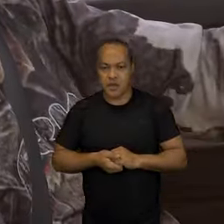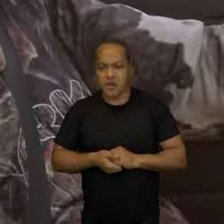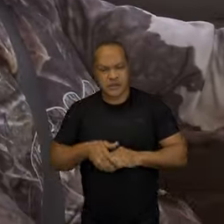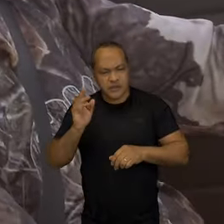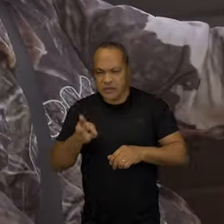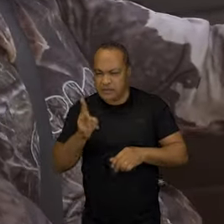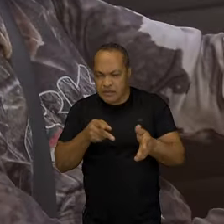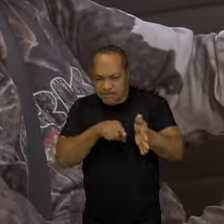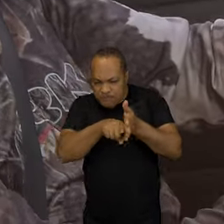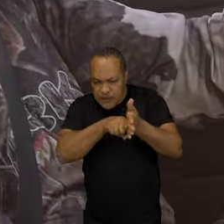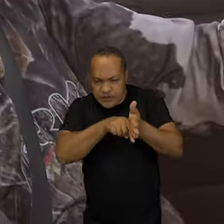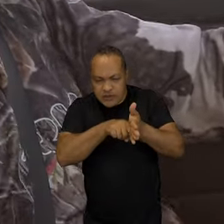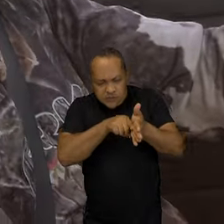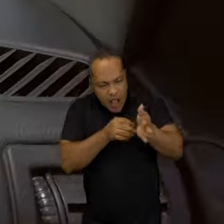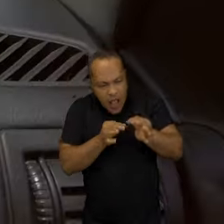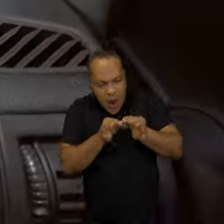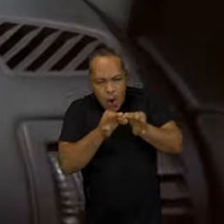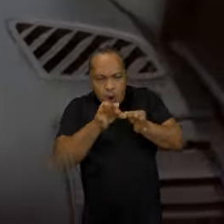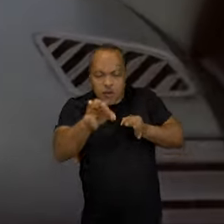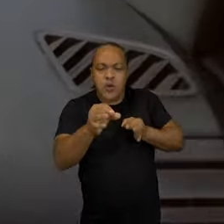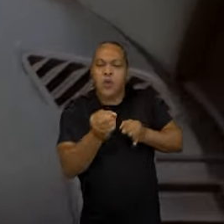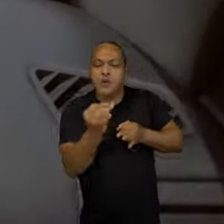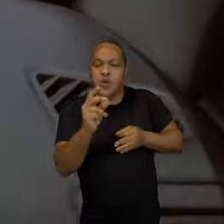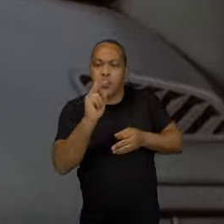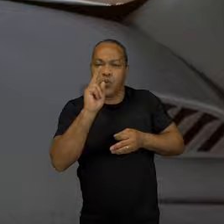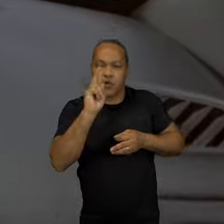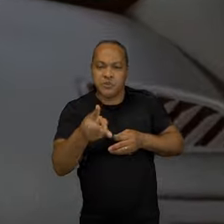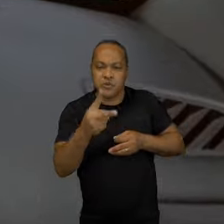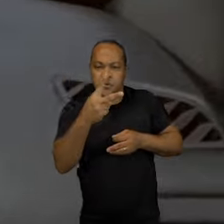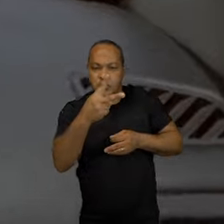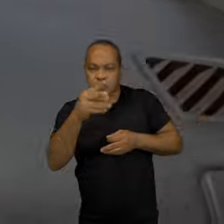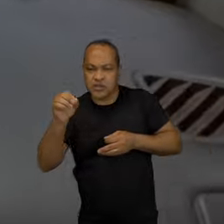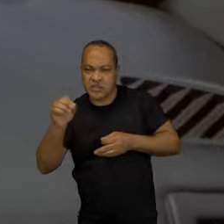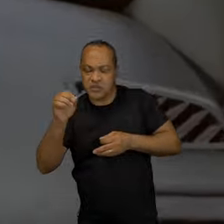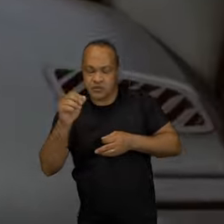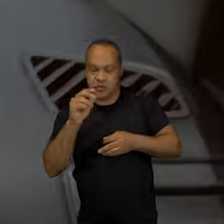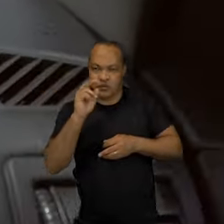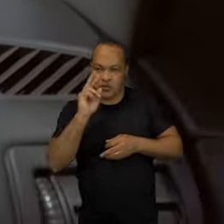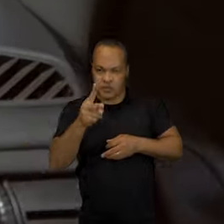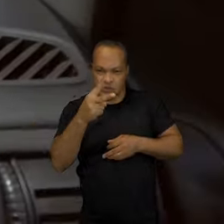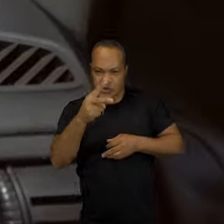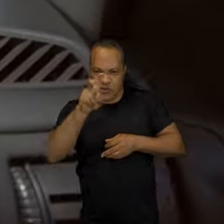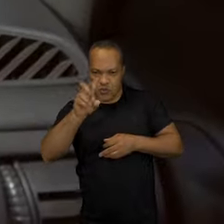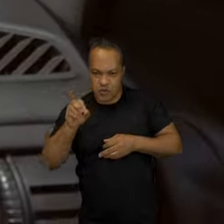Durante toda a pesquisa, a equipe percorreu aproximadamente 2.250